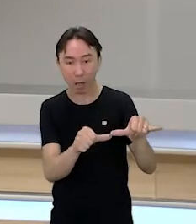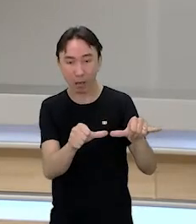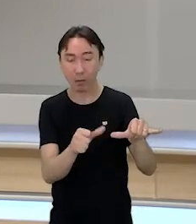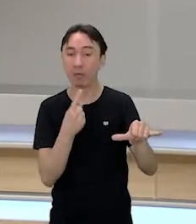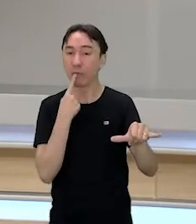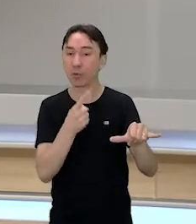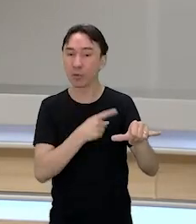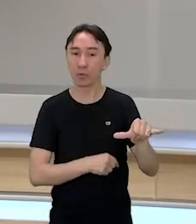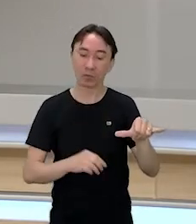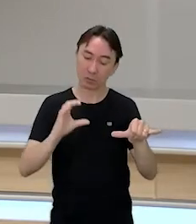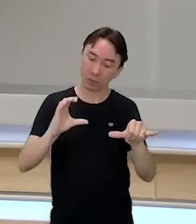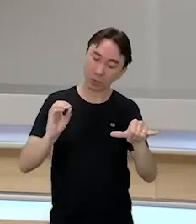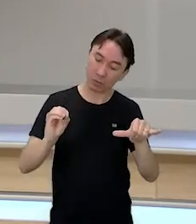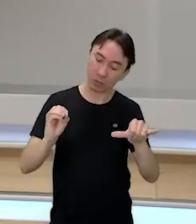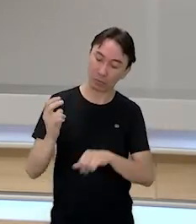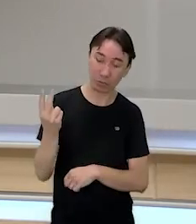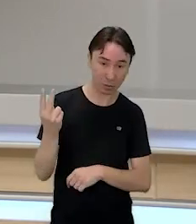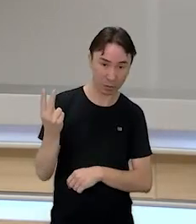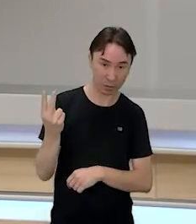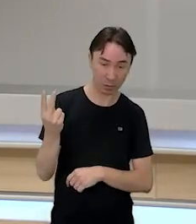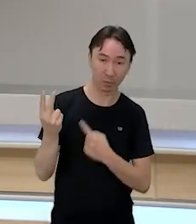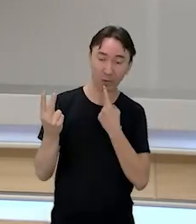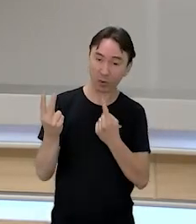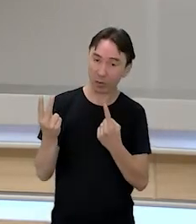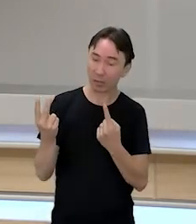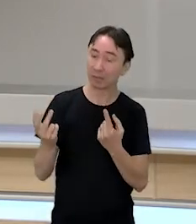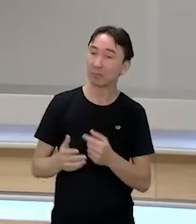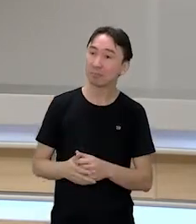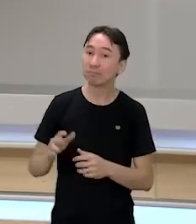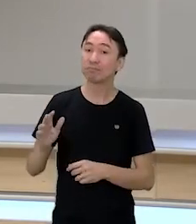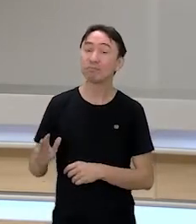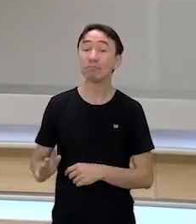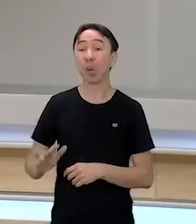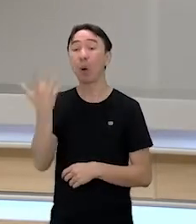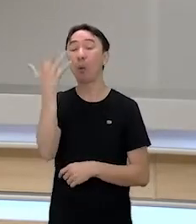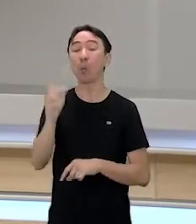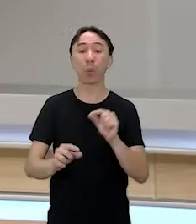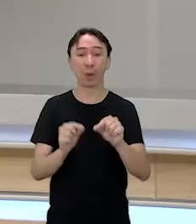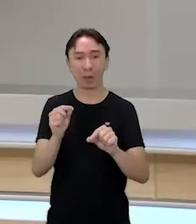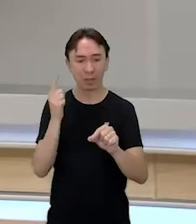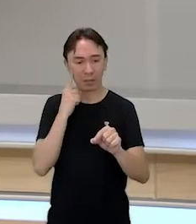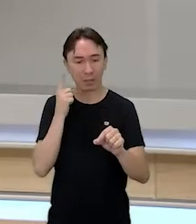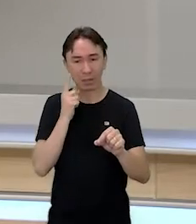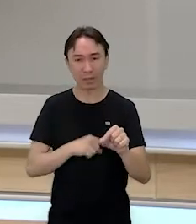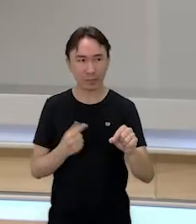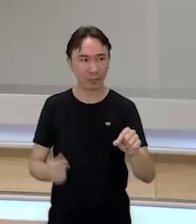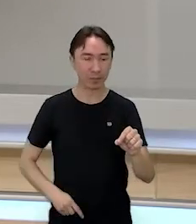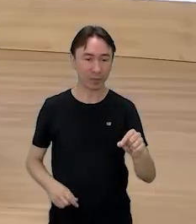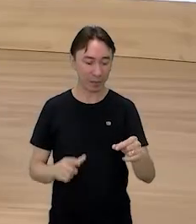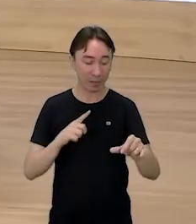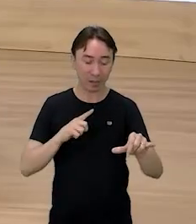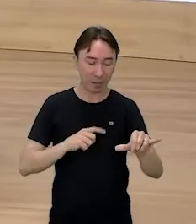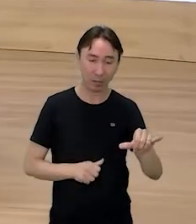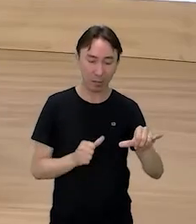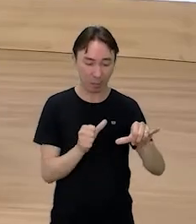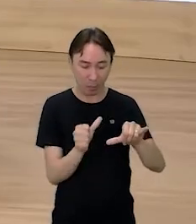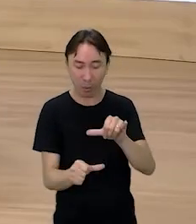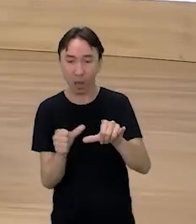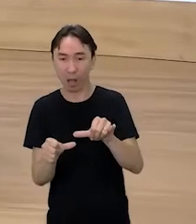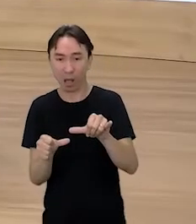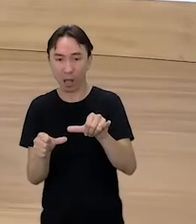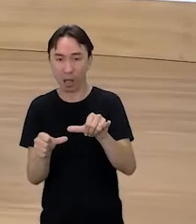CO2, por exemplo, né? Então, o que acontece? Esse material está sendo diluído de alguma maneira?